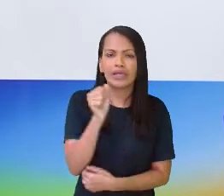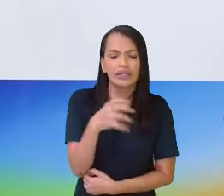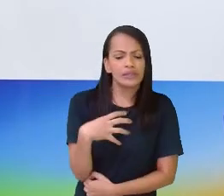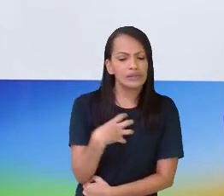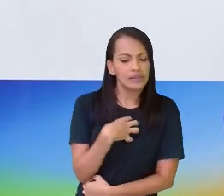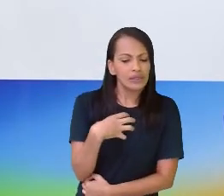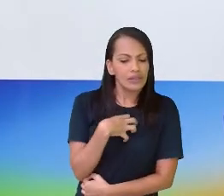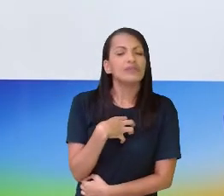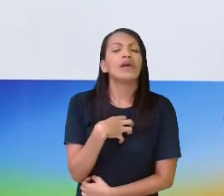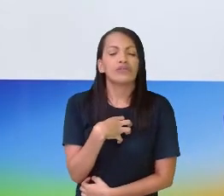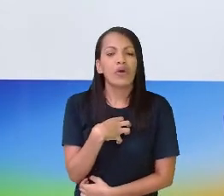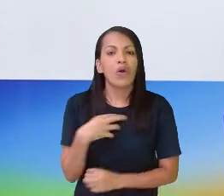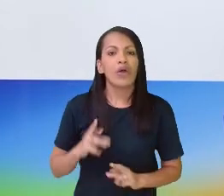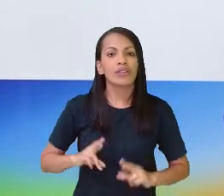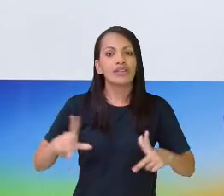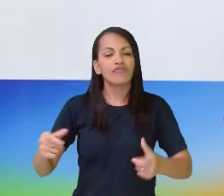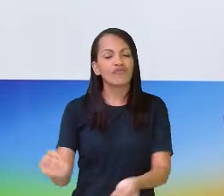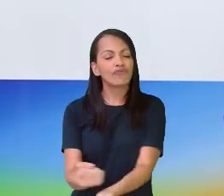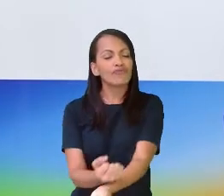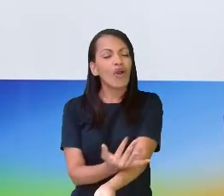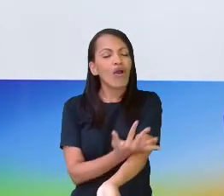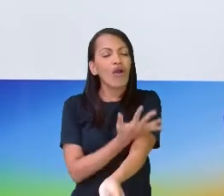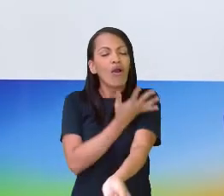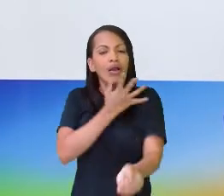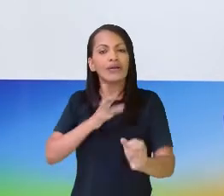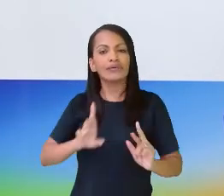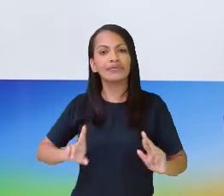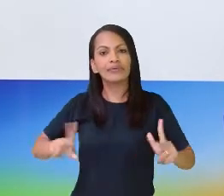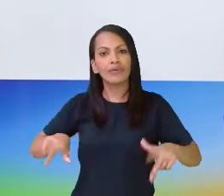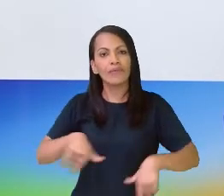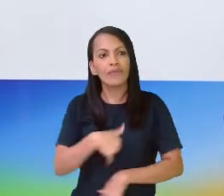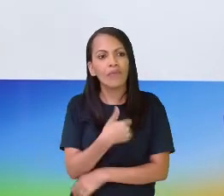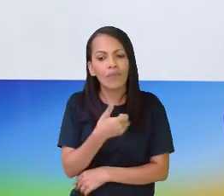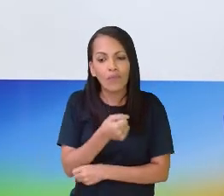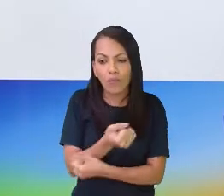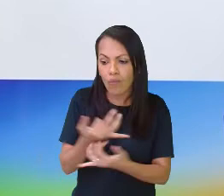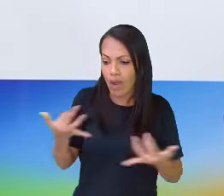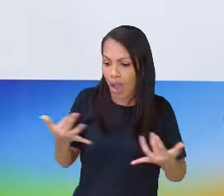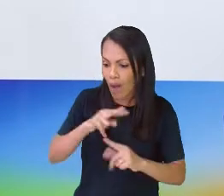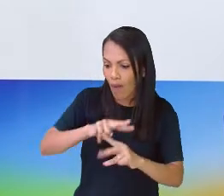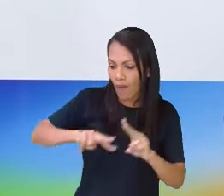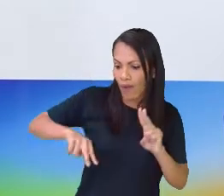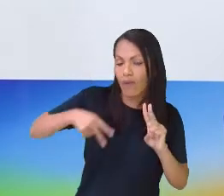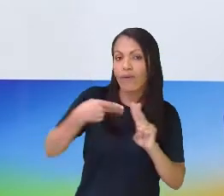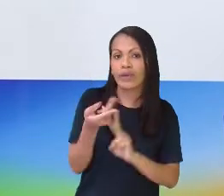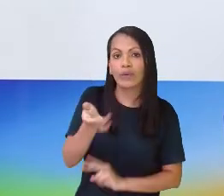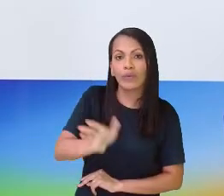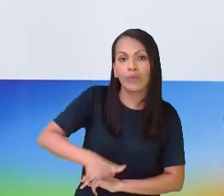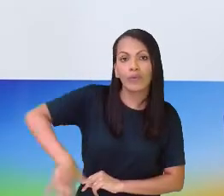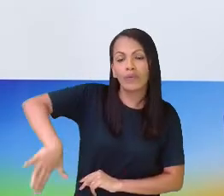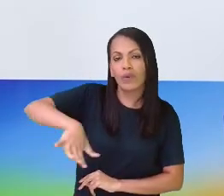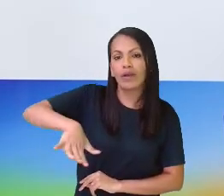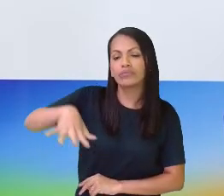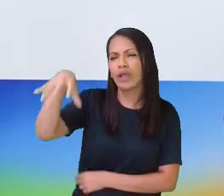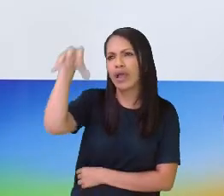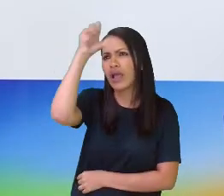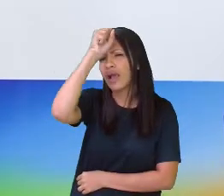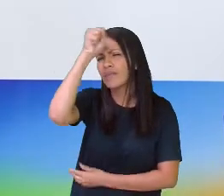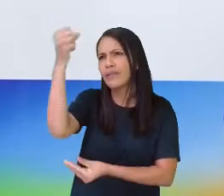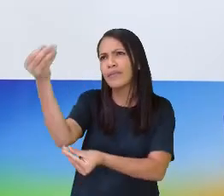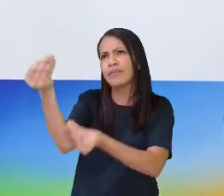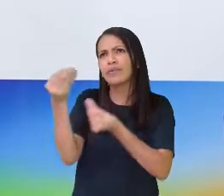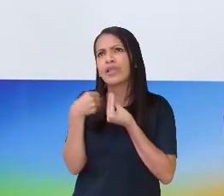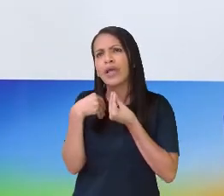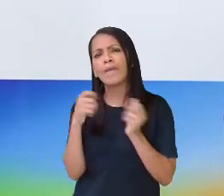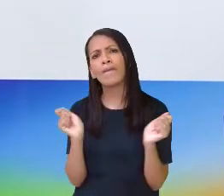Sensações diferentes, emoções diferentes. Então, quais os recursos que esse ambiente de aprendizagem me dá e